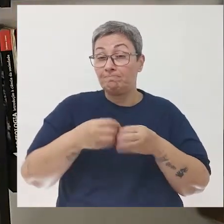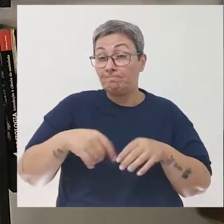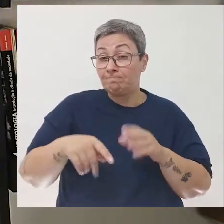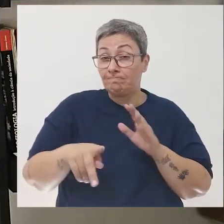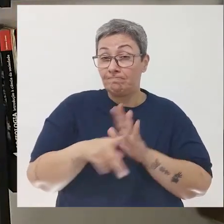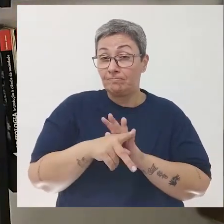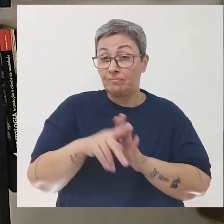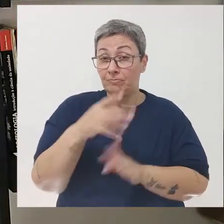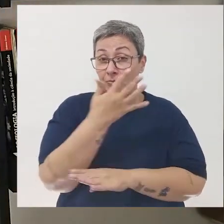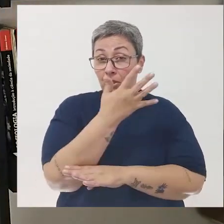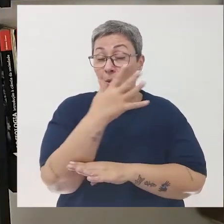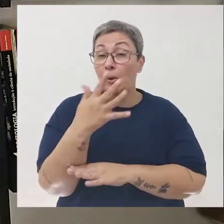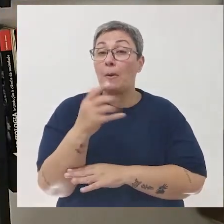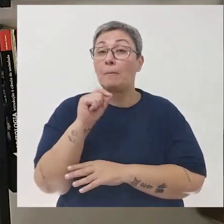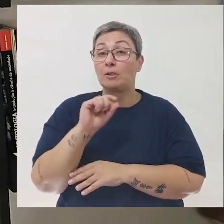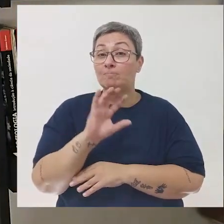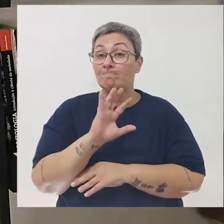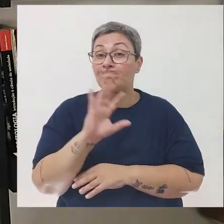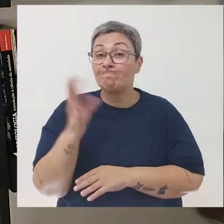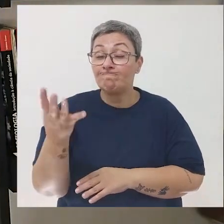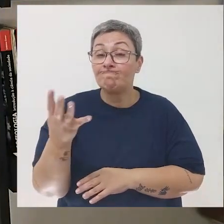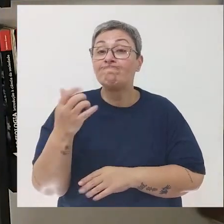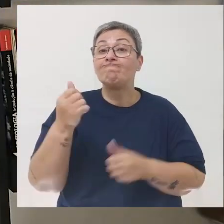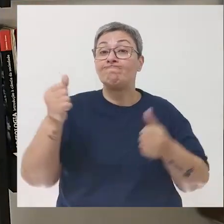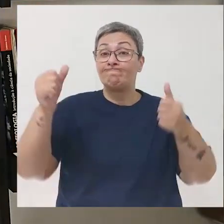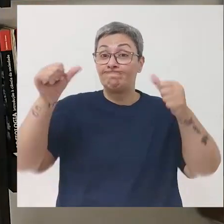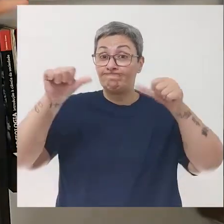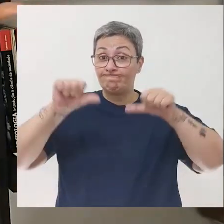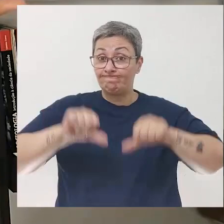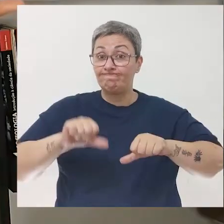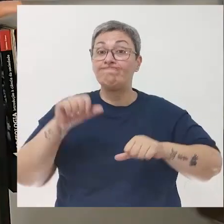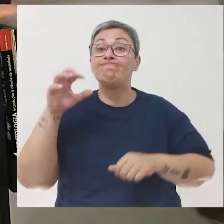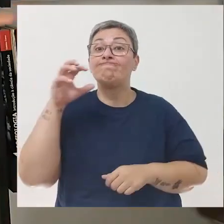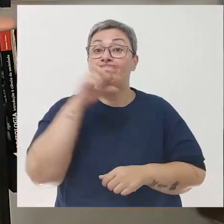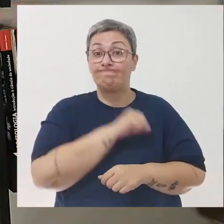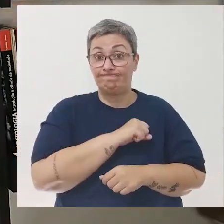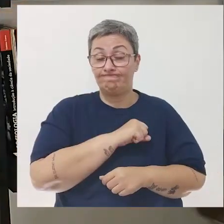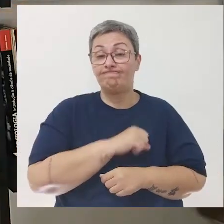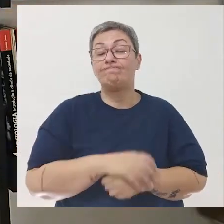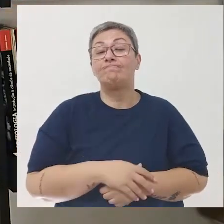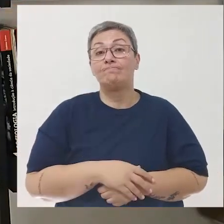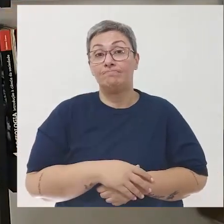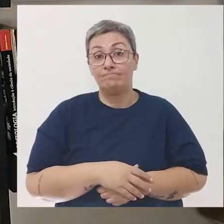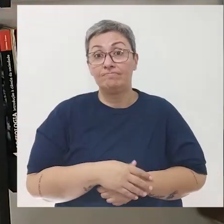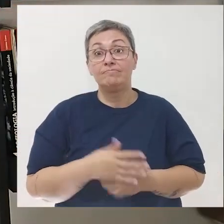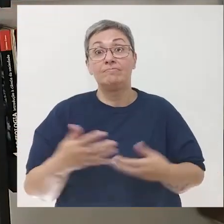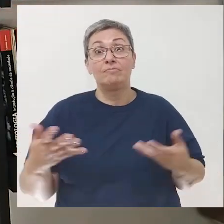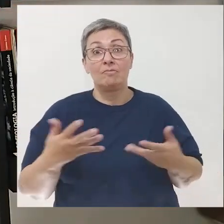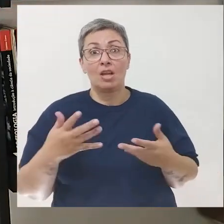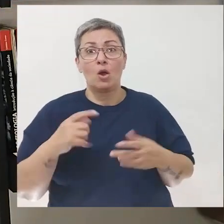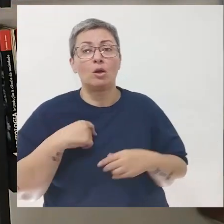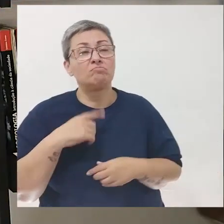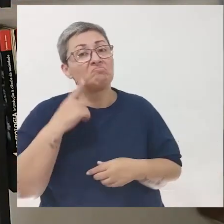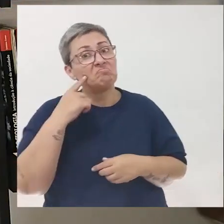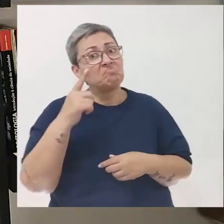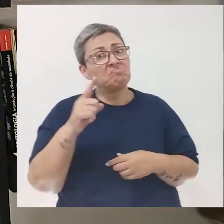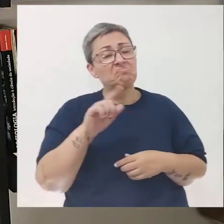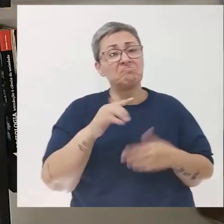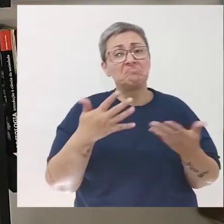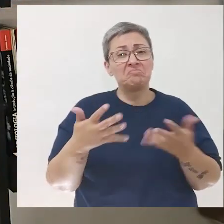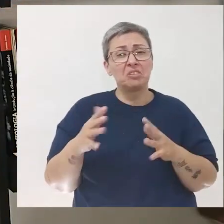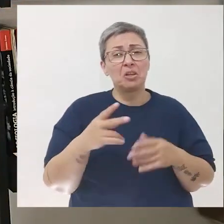a situação pode piorar muito e rapidamente. Há a previsão que